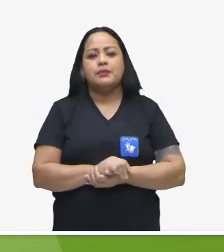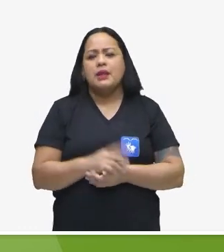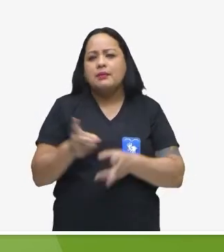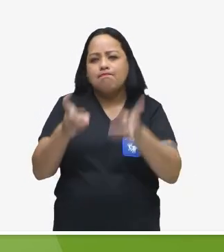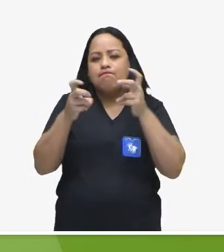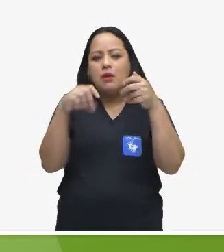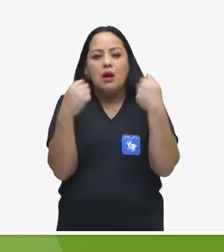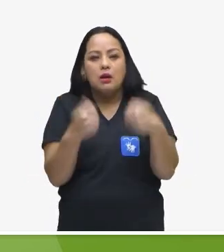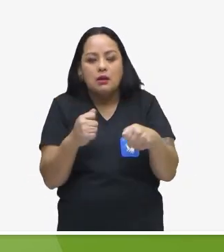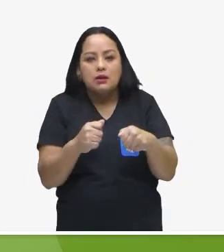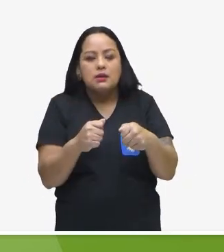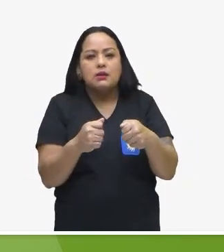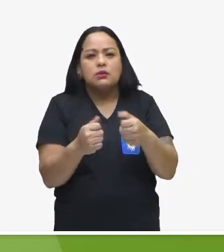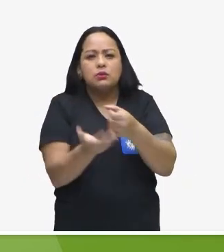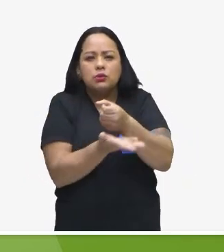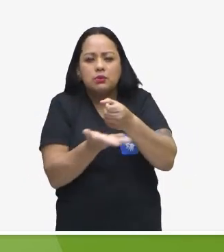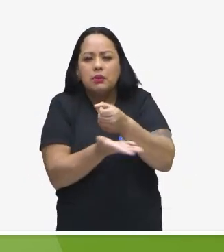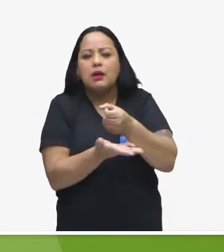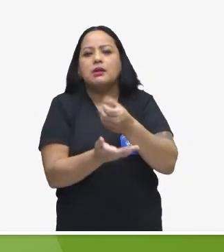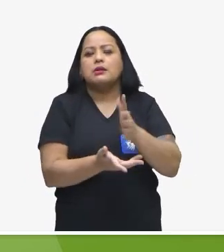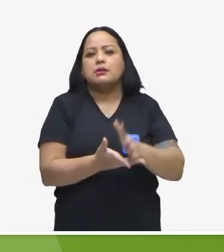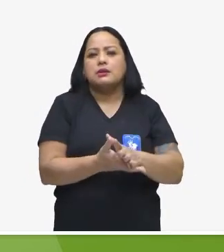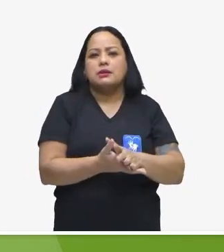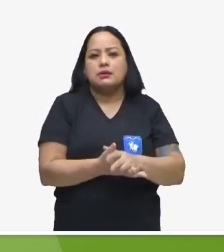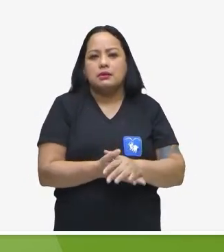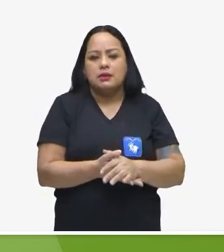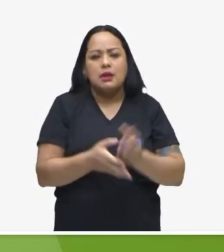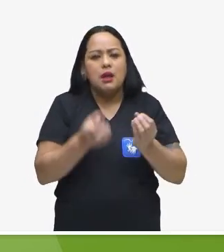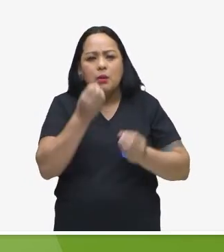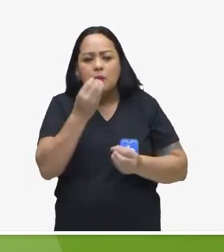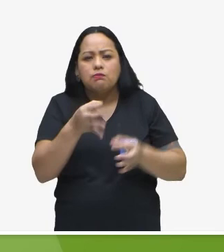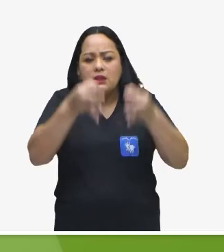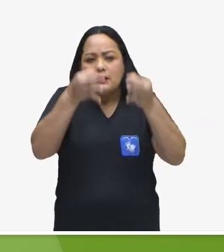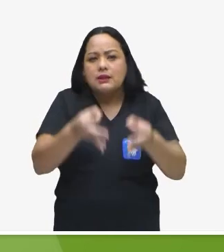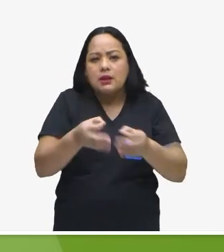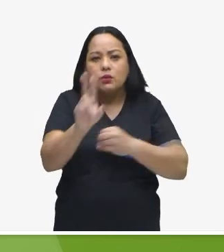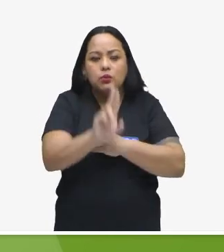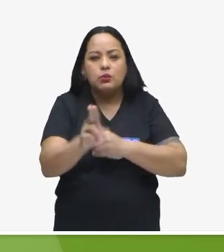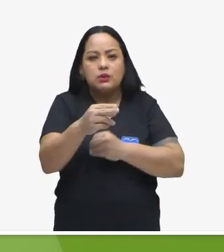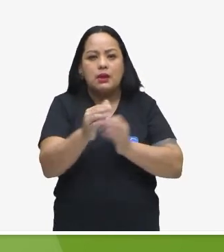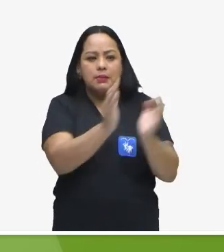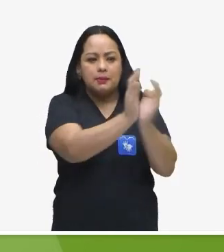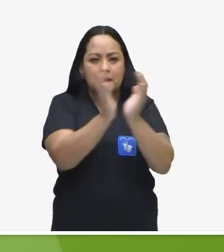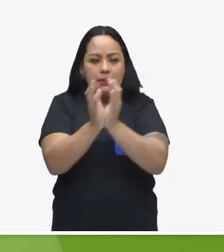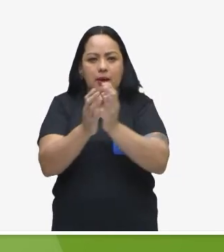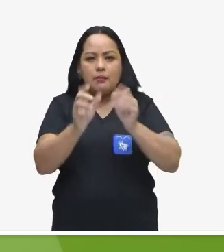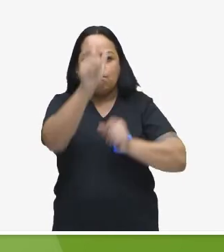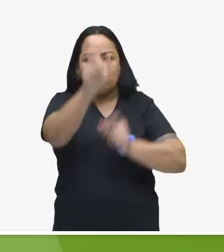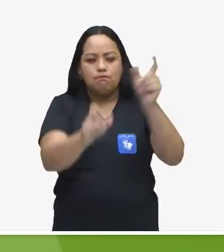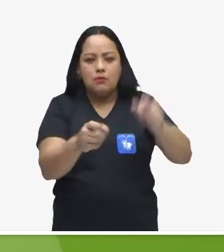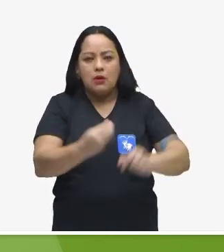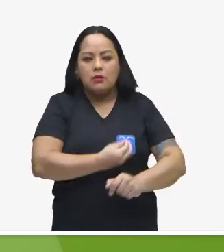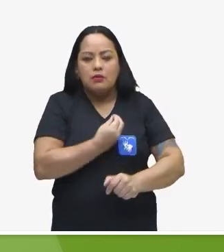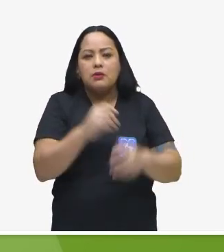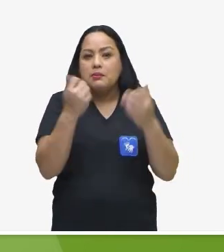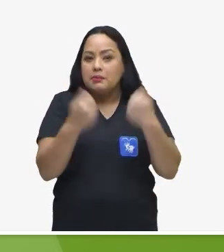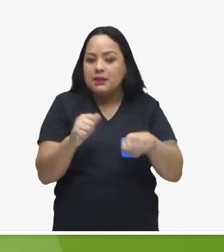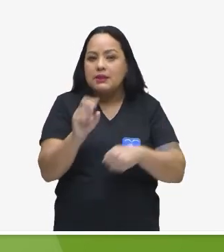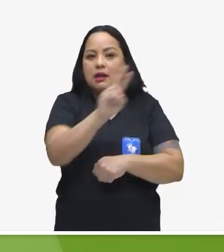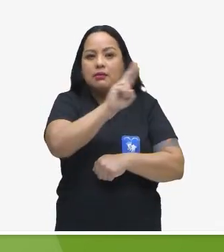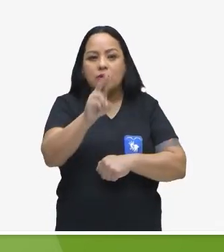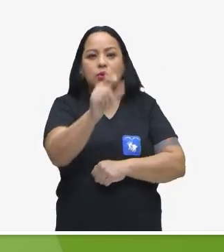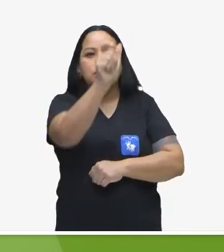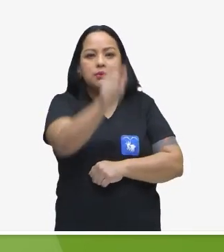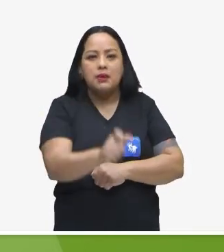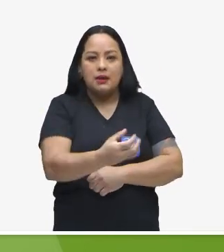necessidade de critérios, né, que seriam comuns para classificar os seres vivos. E ele viu que precisava o quê? Nomear os seres vivos, né?